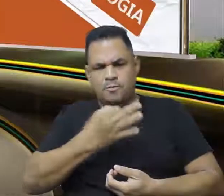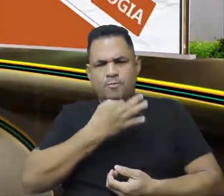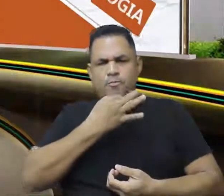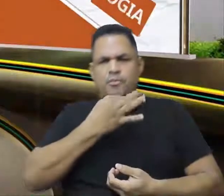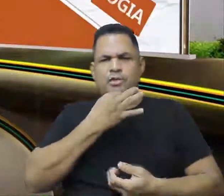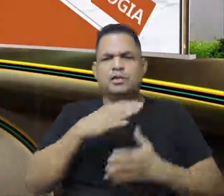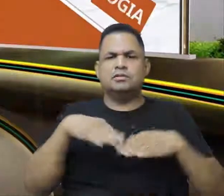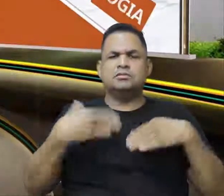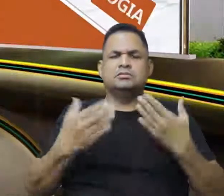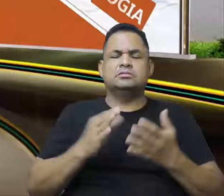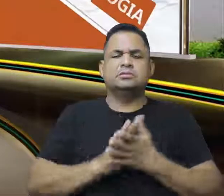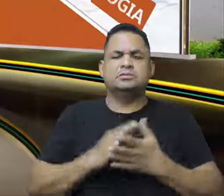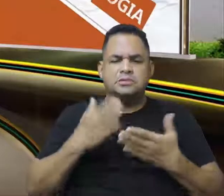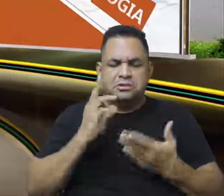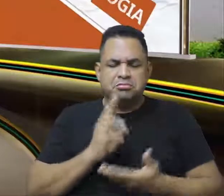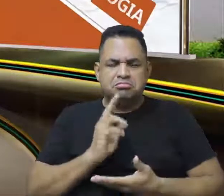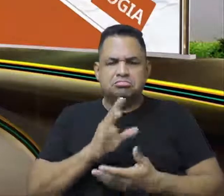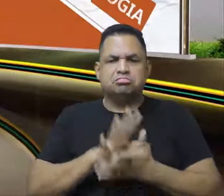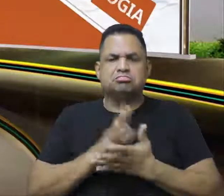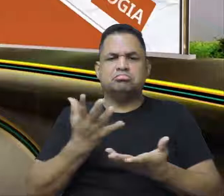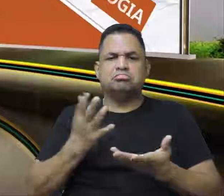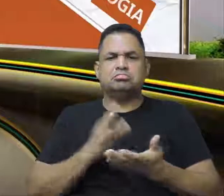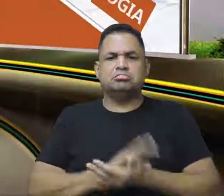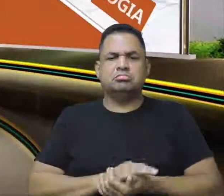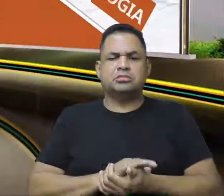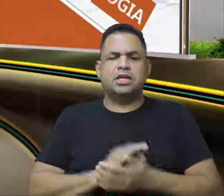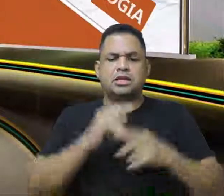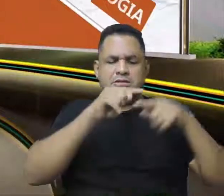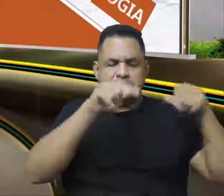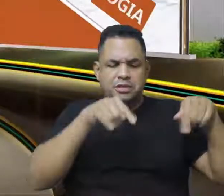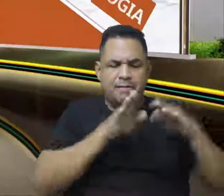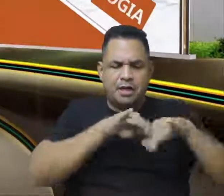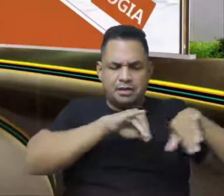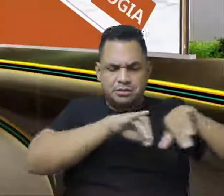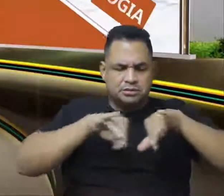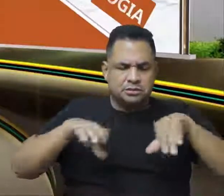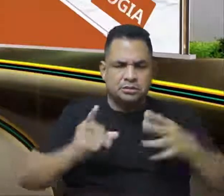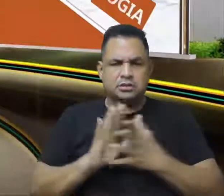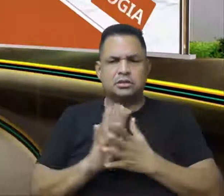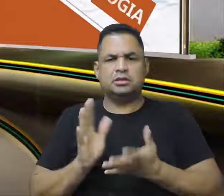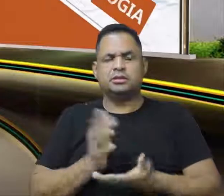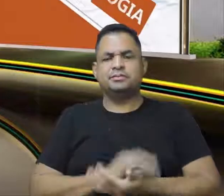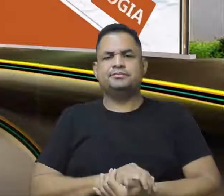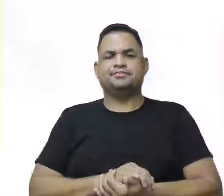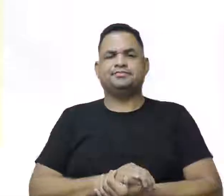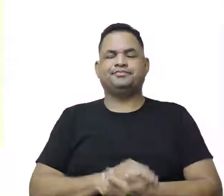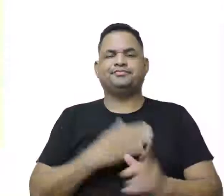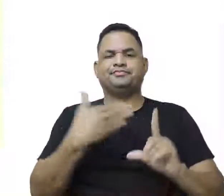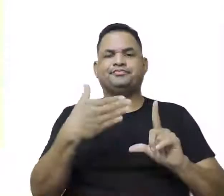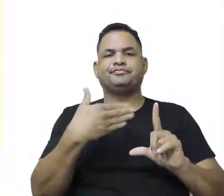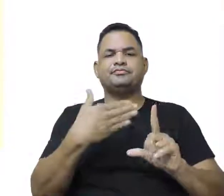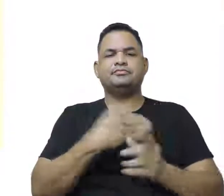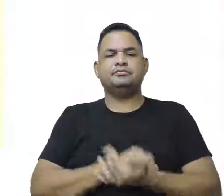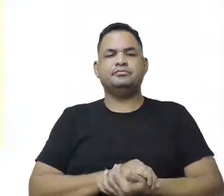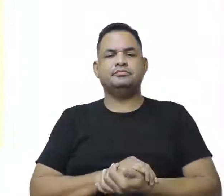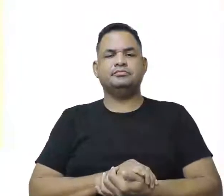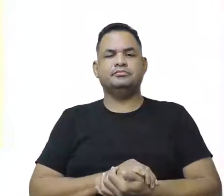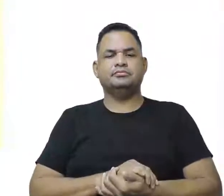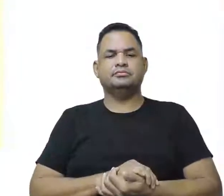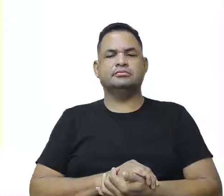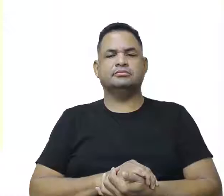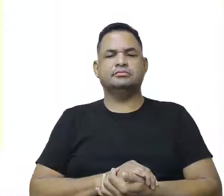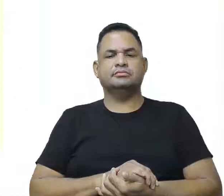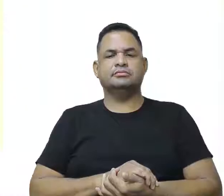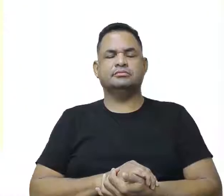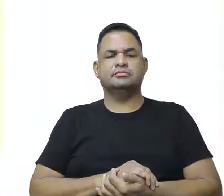todo momento estão tentando colocar a gente em certas caixas, tá certo? Vamos ao quadro, vamos lá, dando